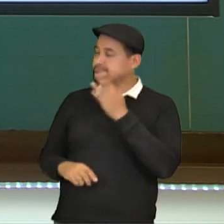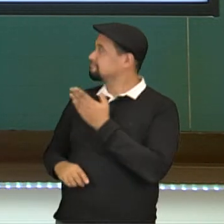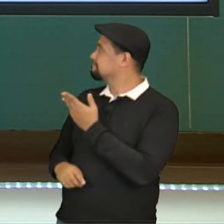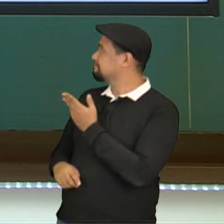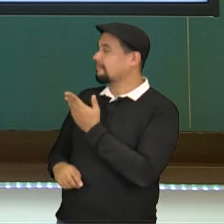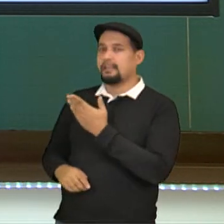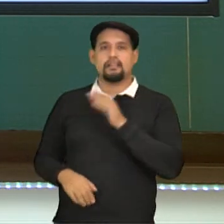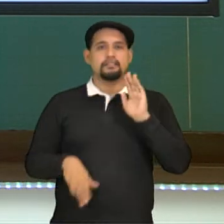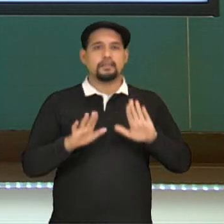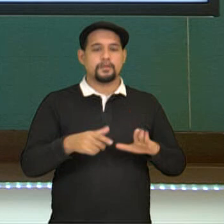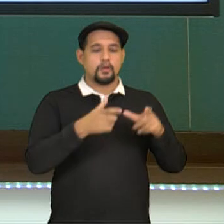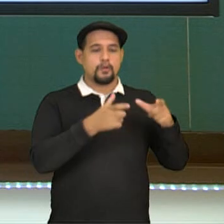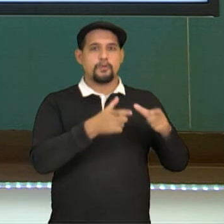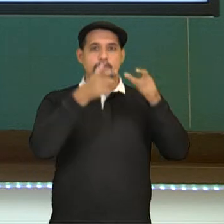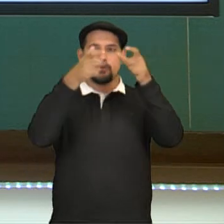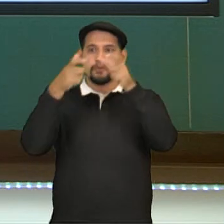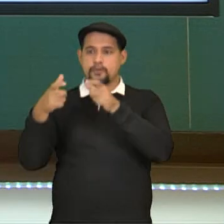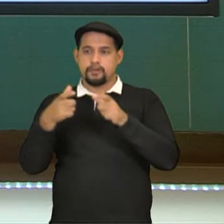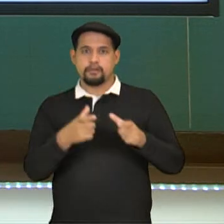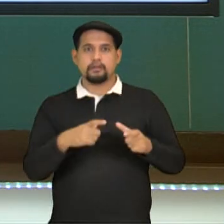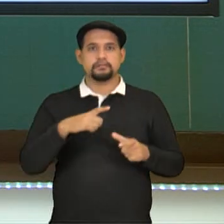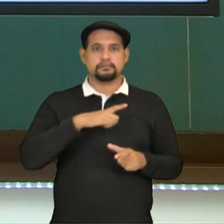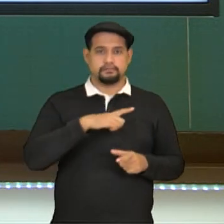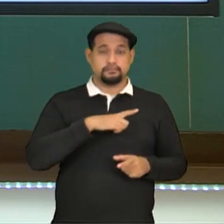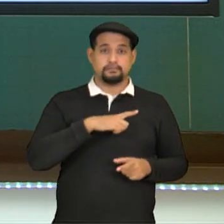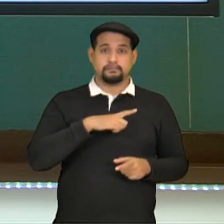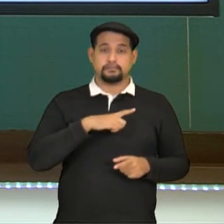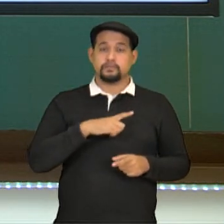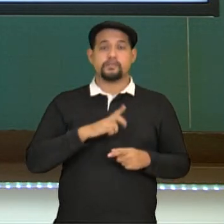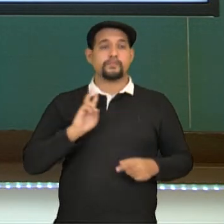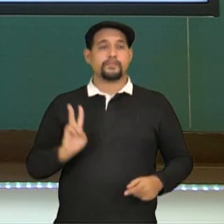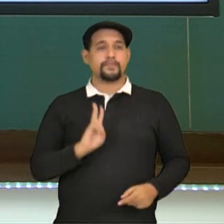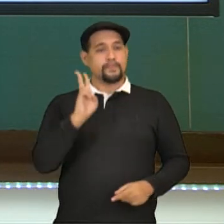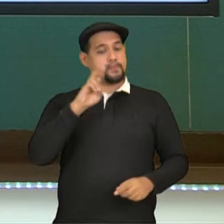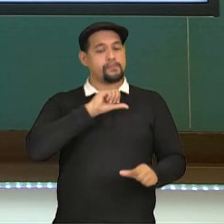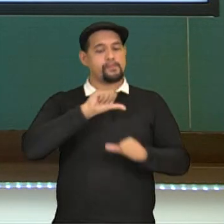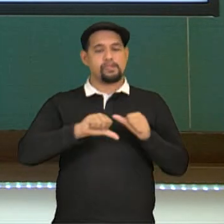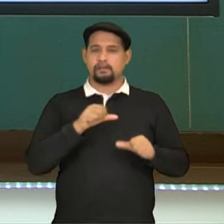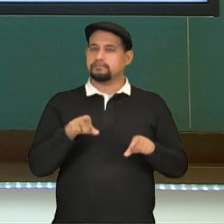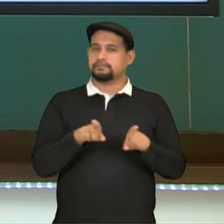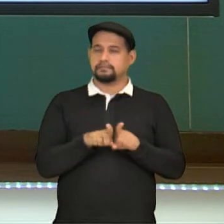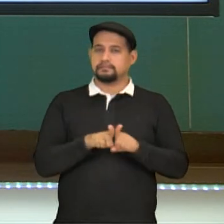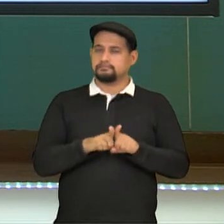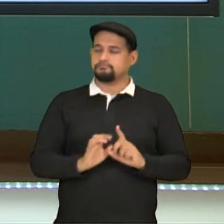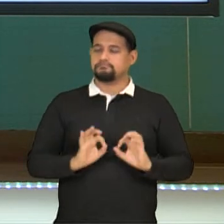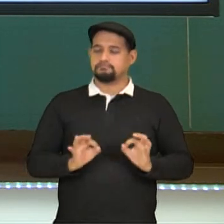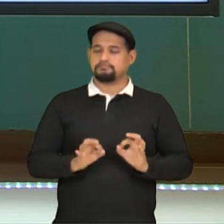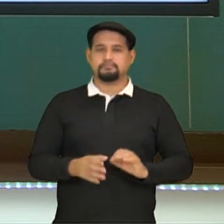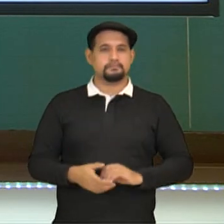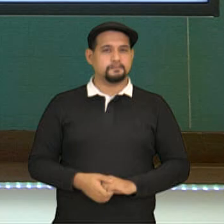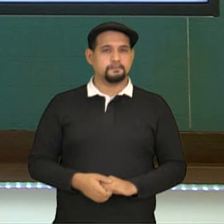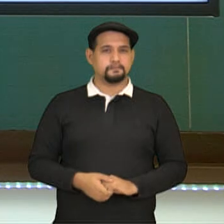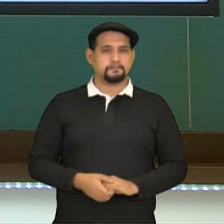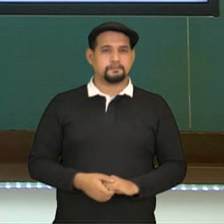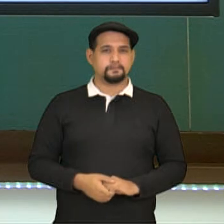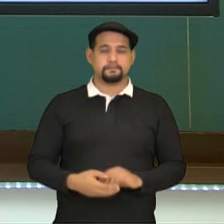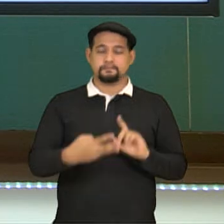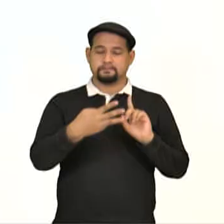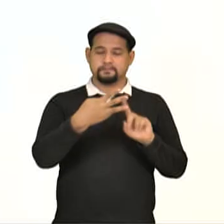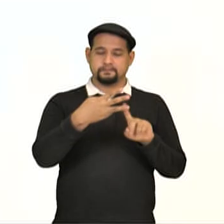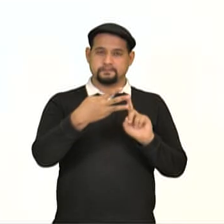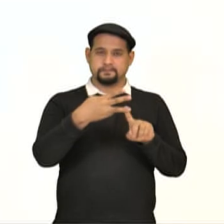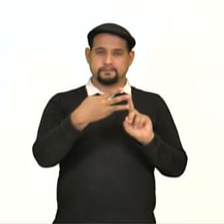da posição que o algarismo ocupa no número, o seu valor muda. Então, também está correto. Terceira